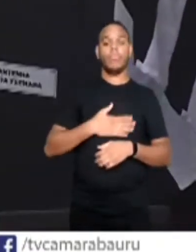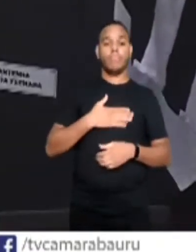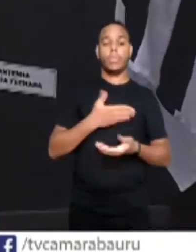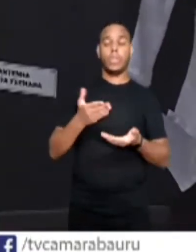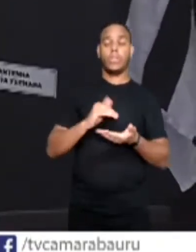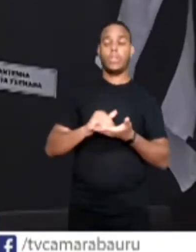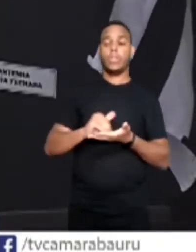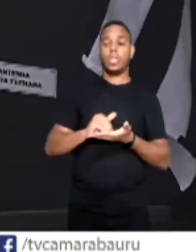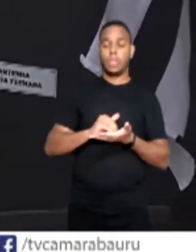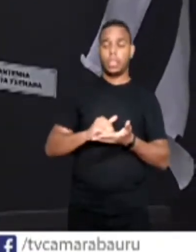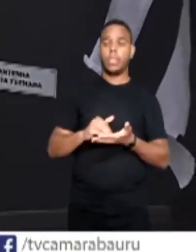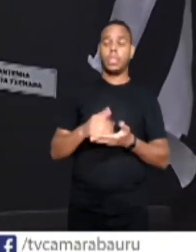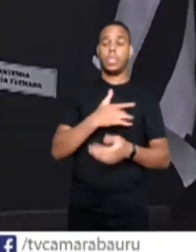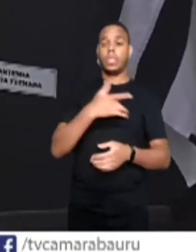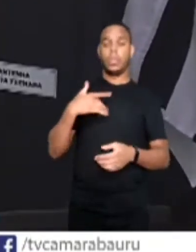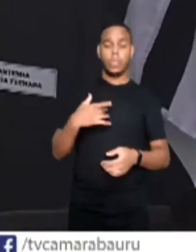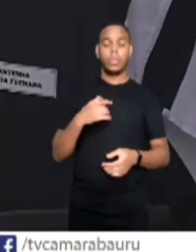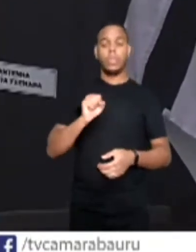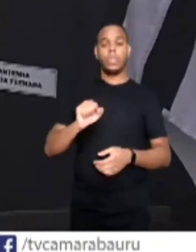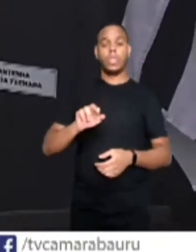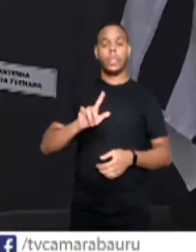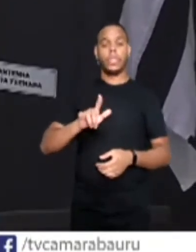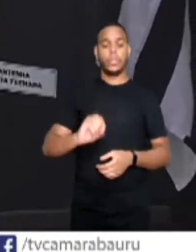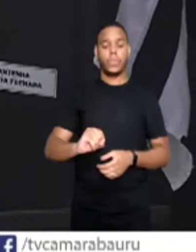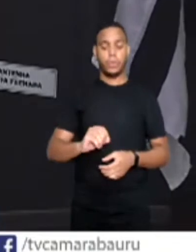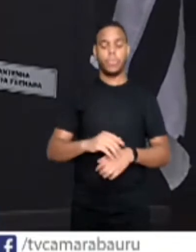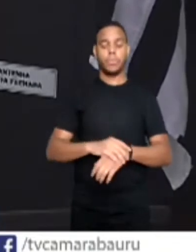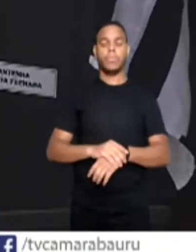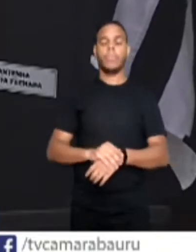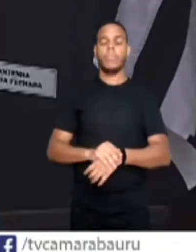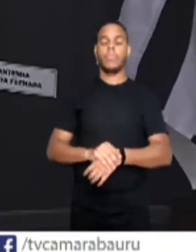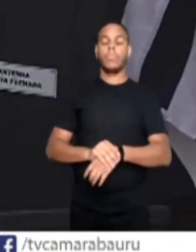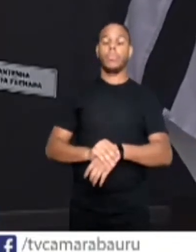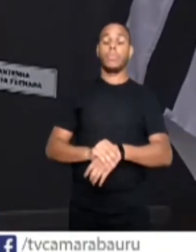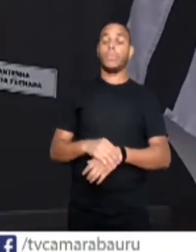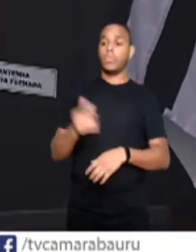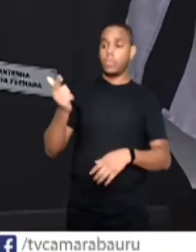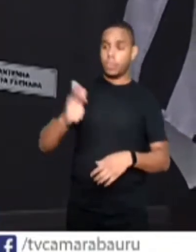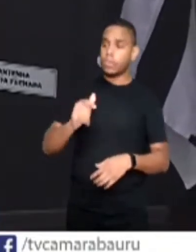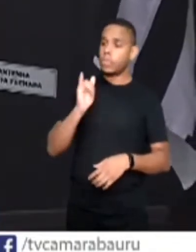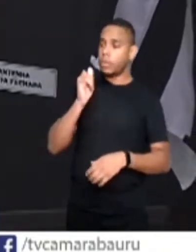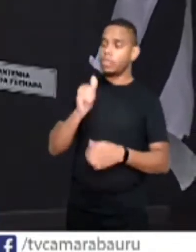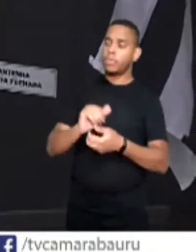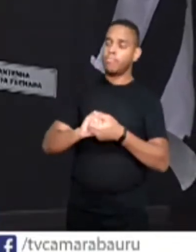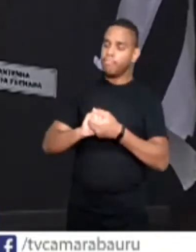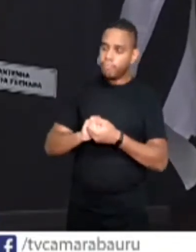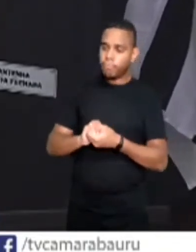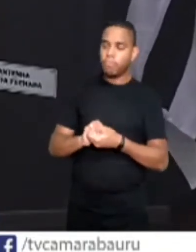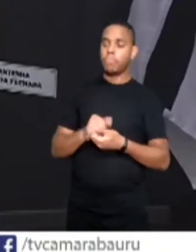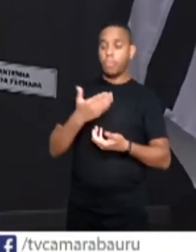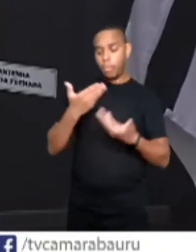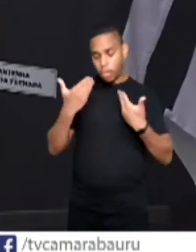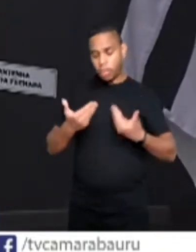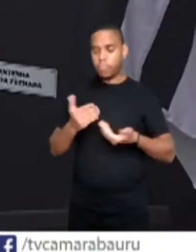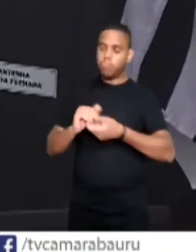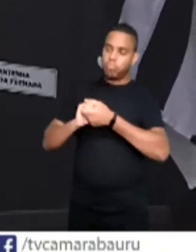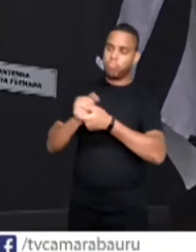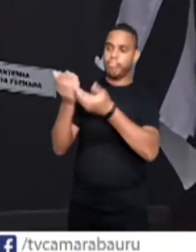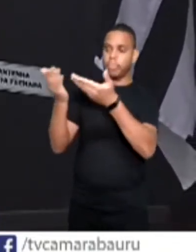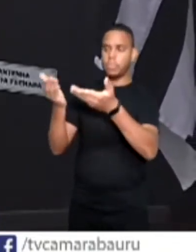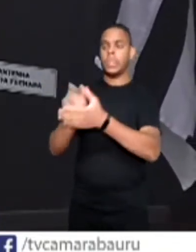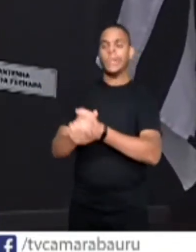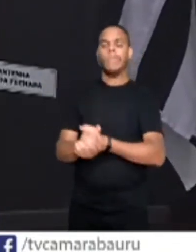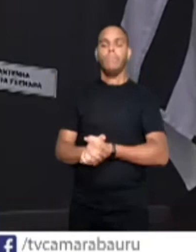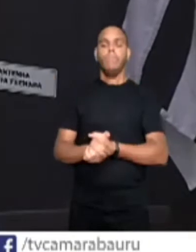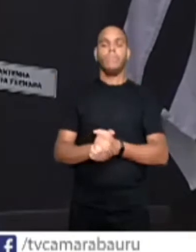de saúde, doutor Sérgio Antônio, tá? Fica aqui mais uma vez o cumprimento desse parlamentar, dizendo à população realmente